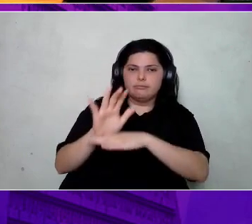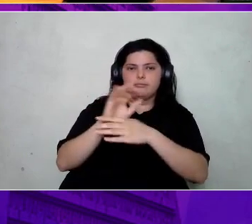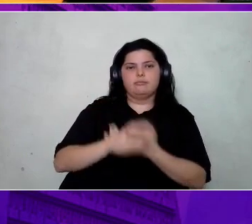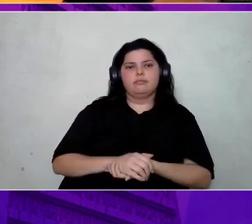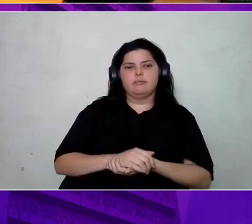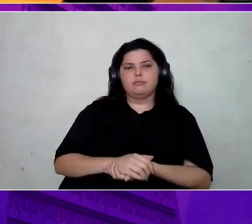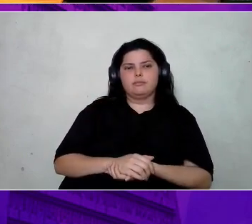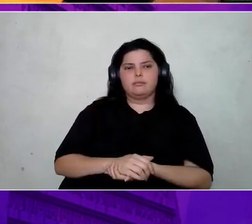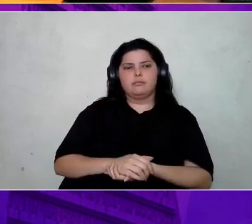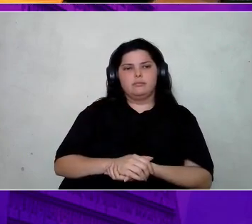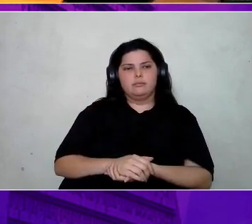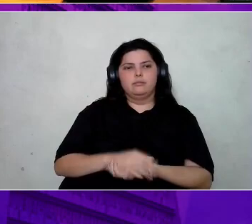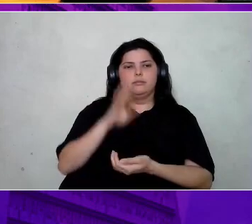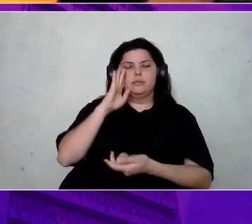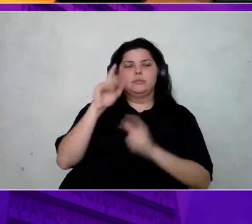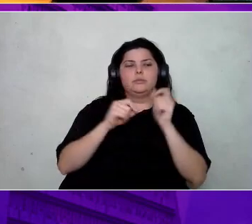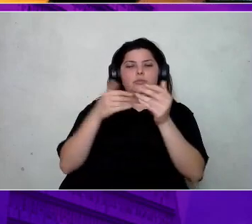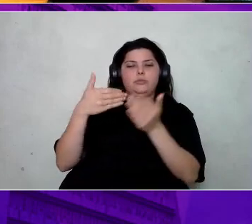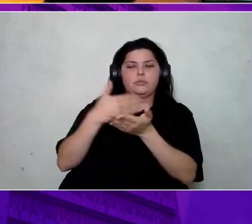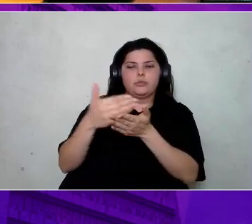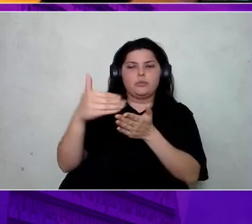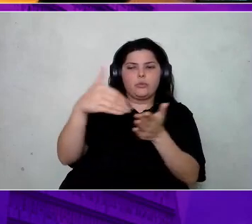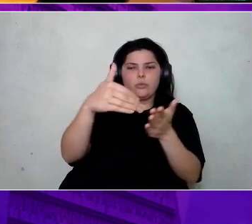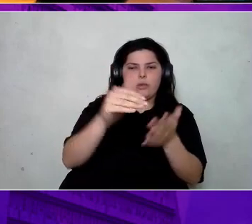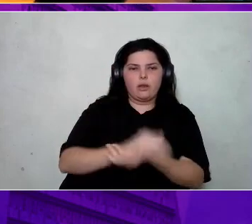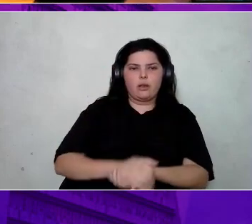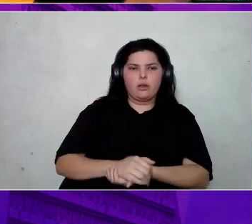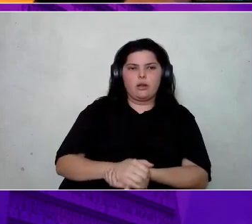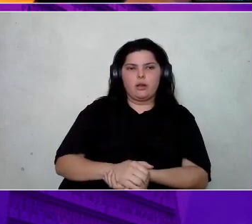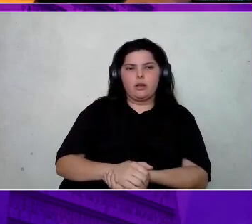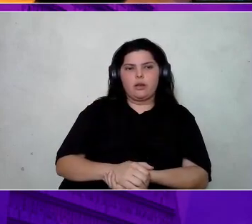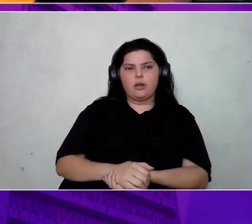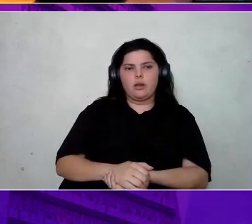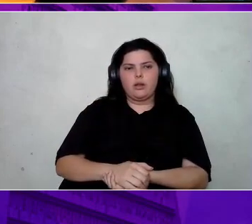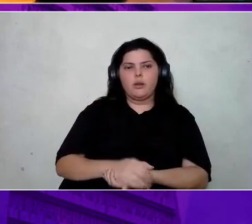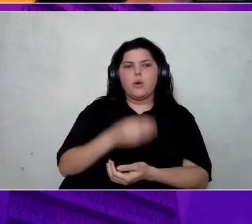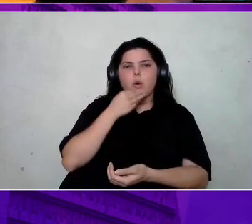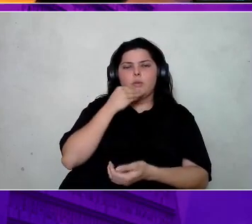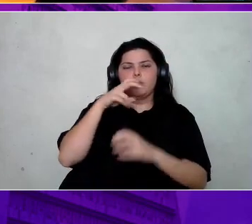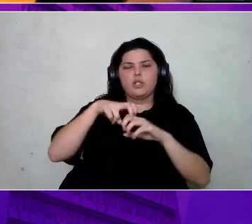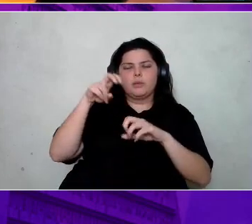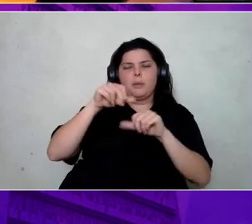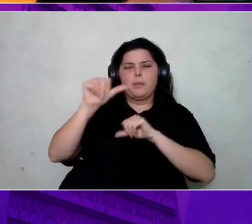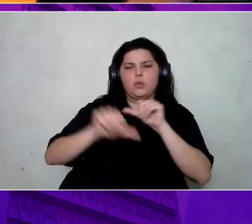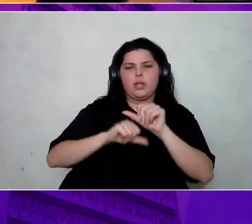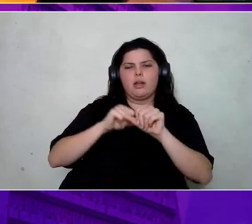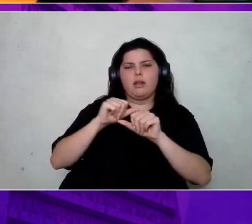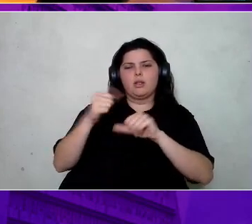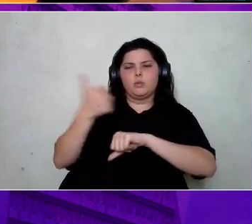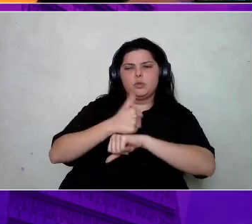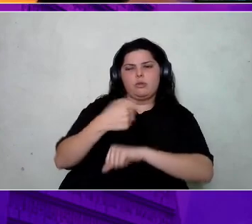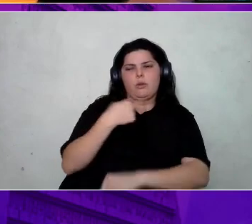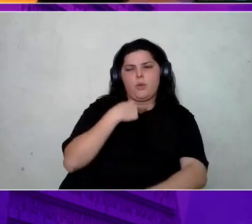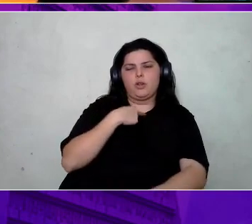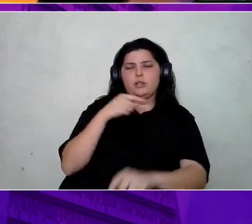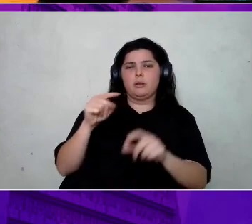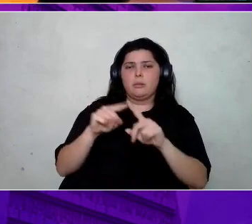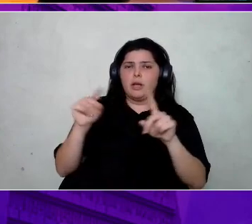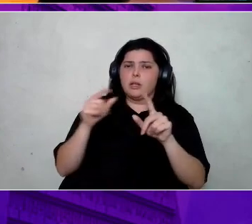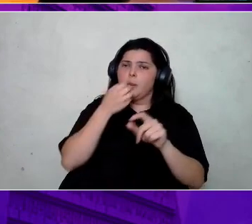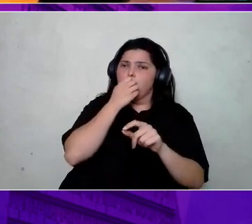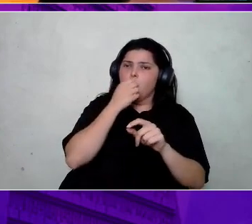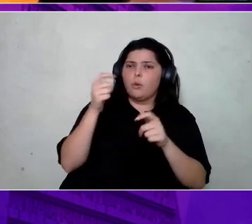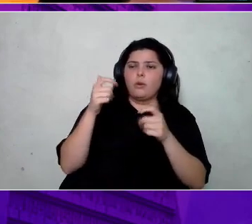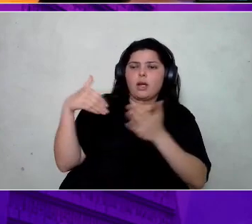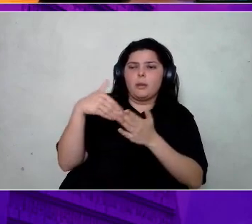já dar esse caminho. Então, mas claro, o ChatGPT não vai fazer a mudança por ninguém. Pô, mas já encurta bastante, vai te ajudar a analisar